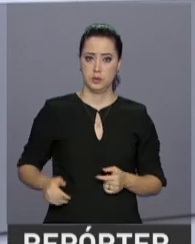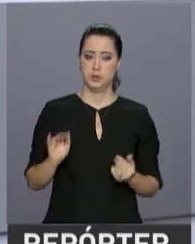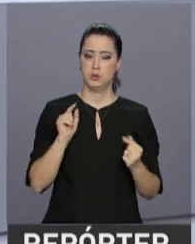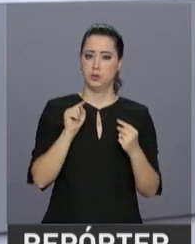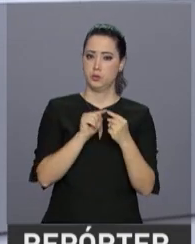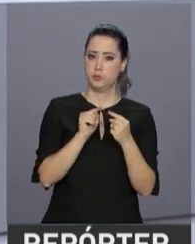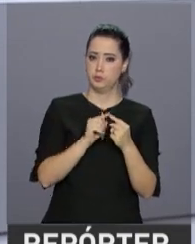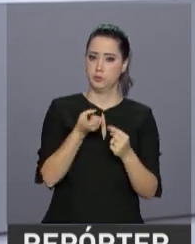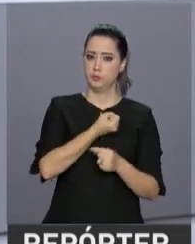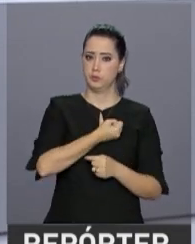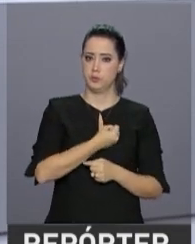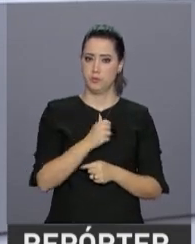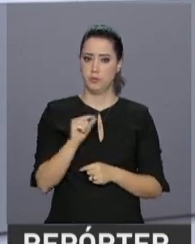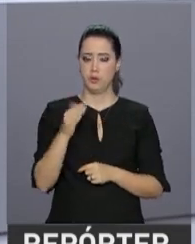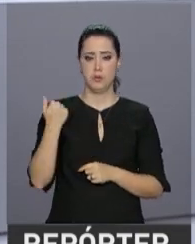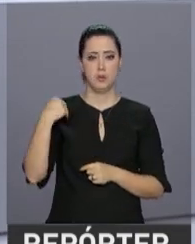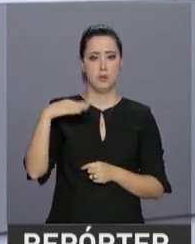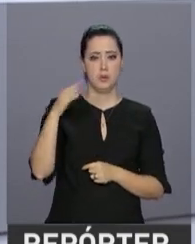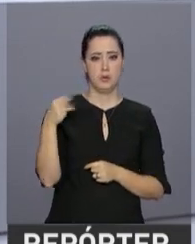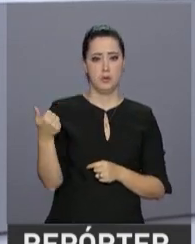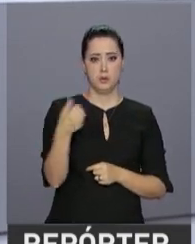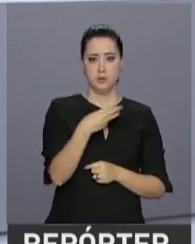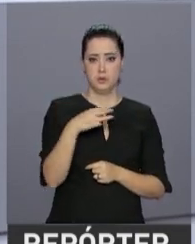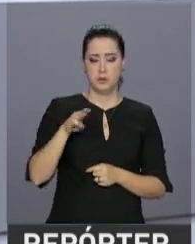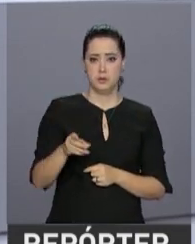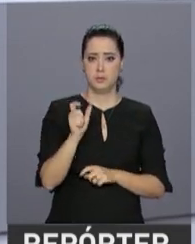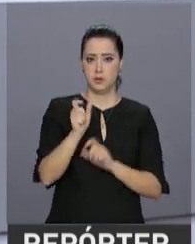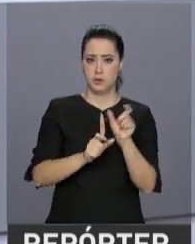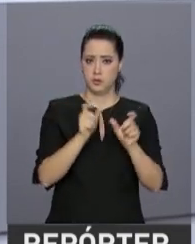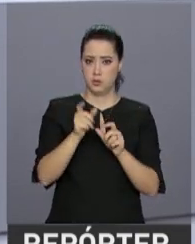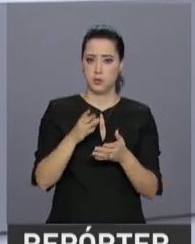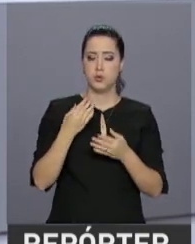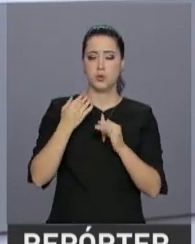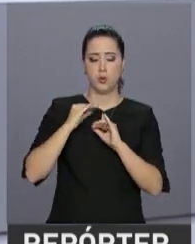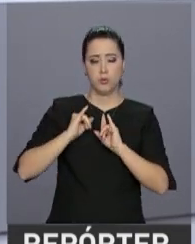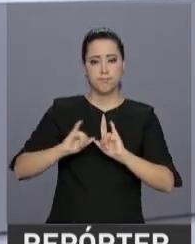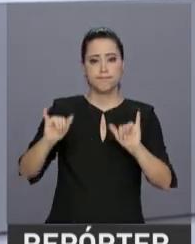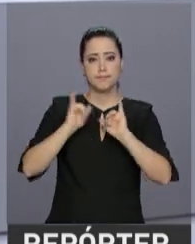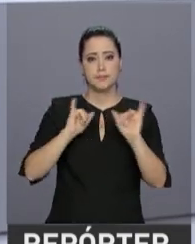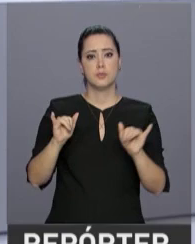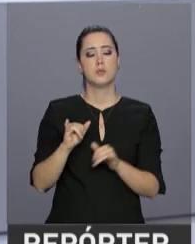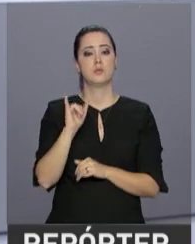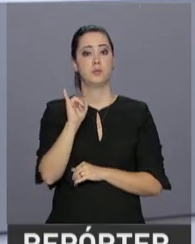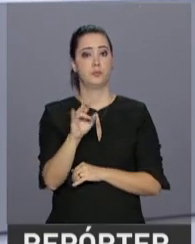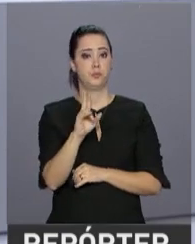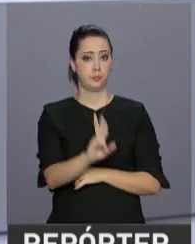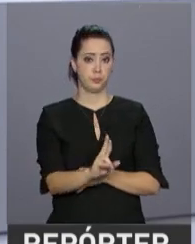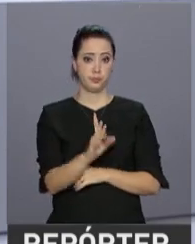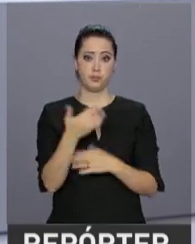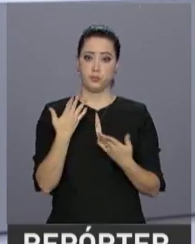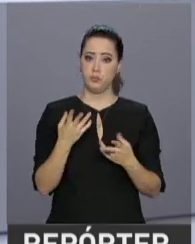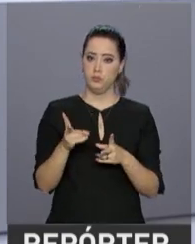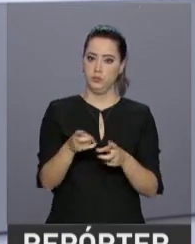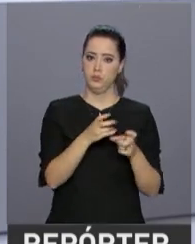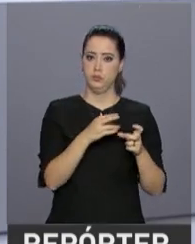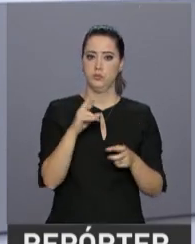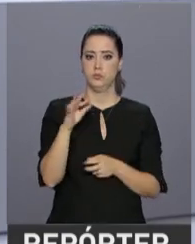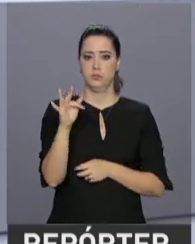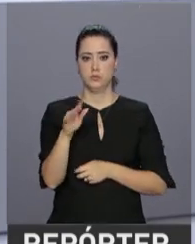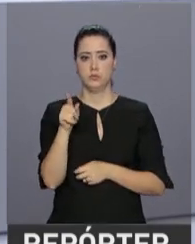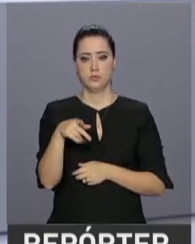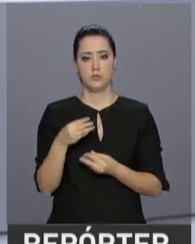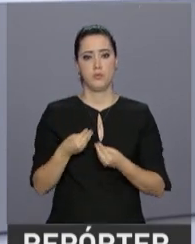de acordo com os dados pouco mais de 13 milhões de contribuintes já enviaram a declaração do imposto de renda a previsão da receita